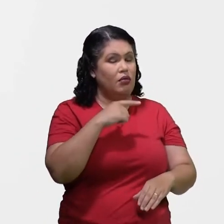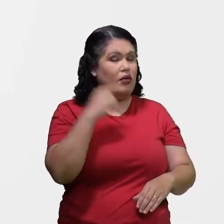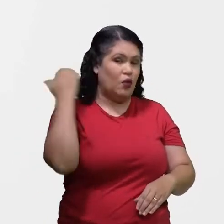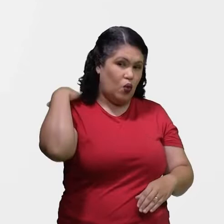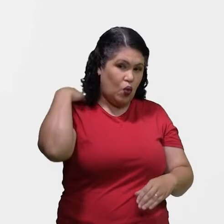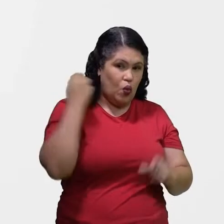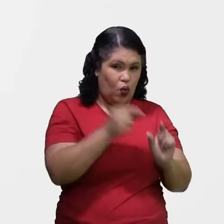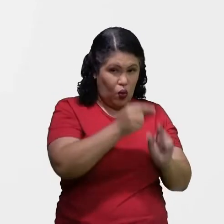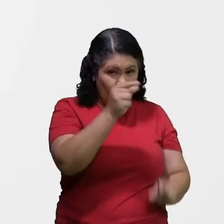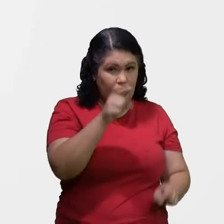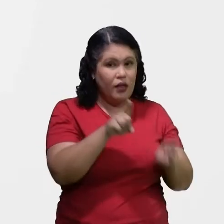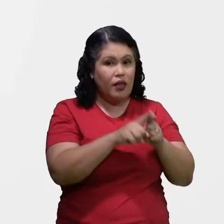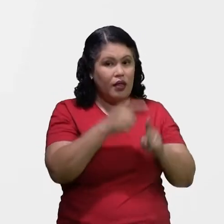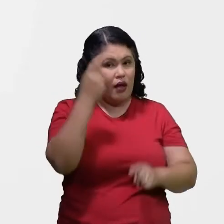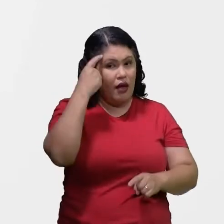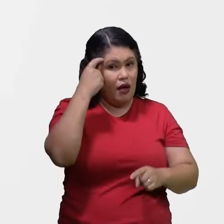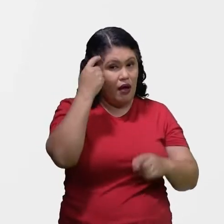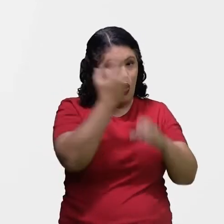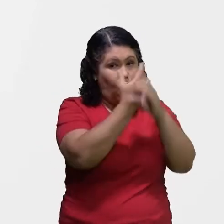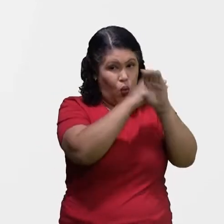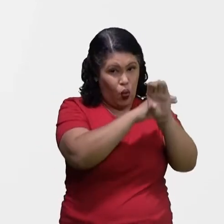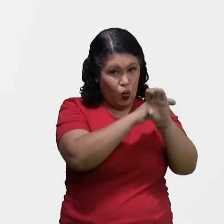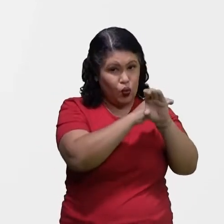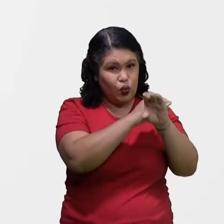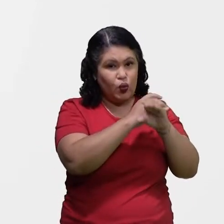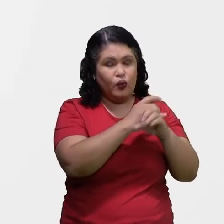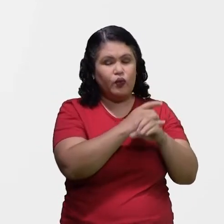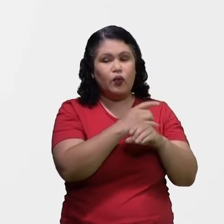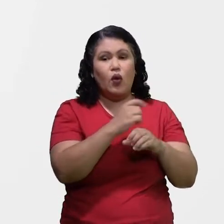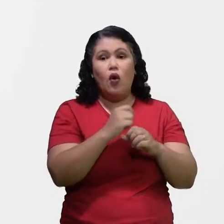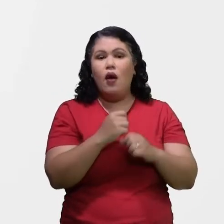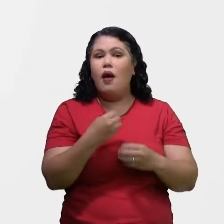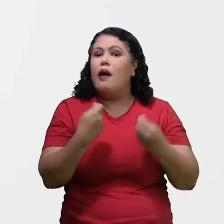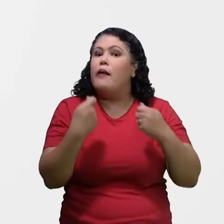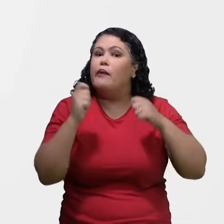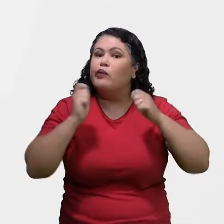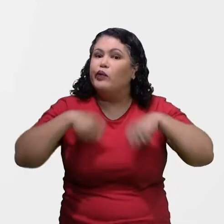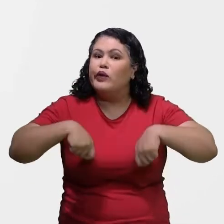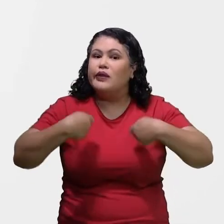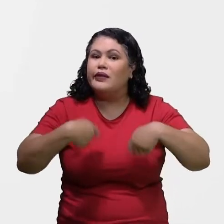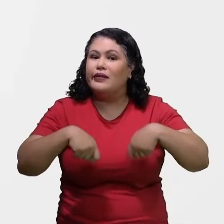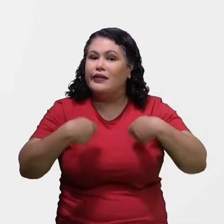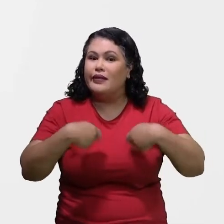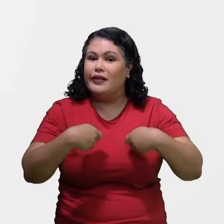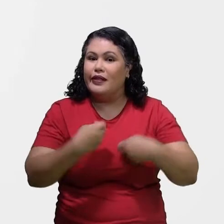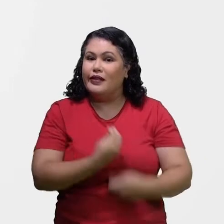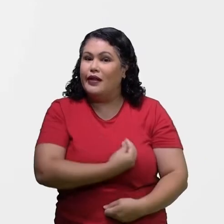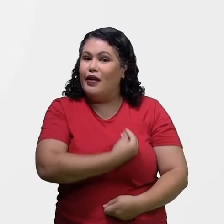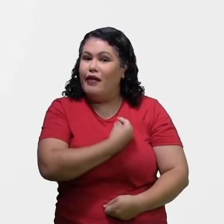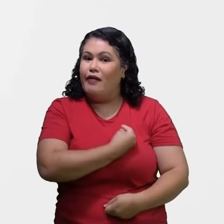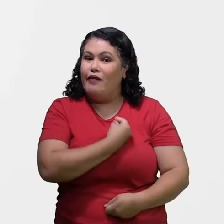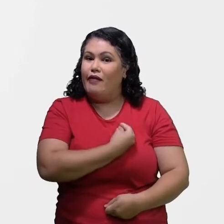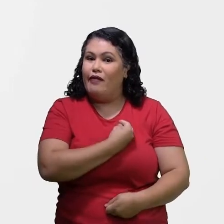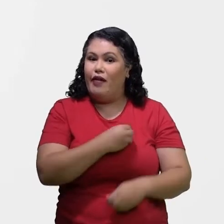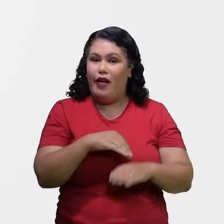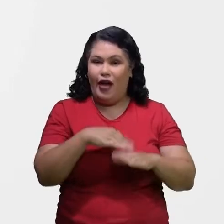Eles vivem em ambientes aquáticos, eles precisam da água, é uma característica